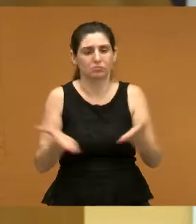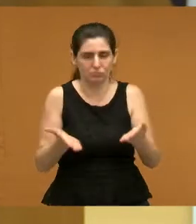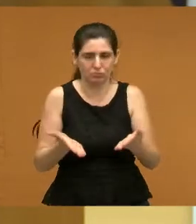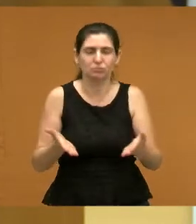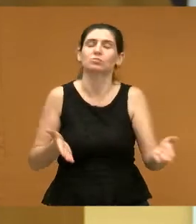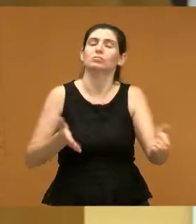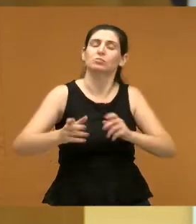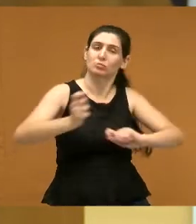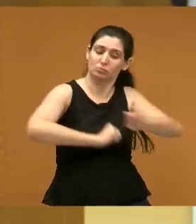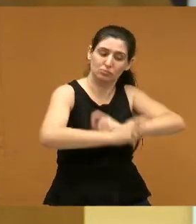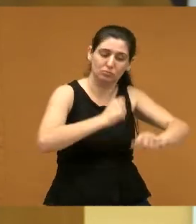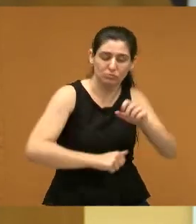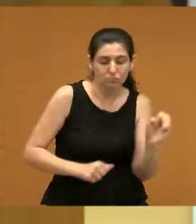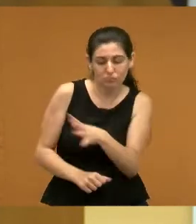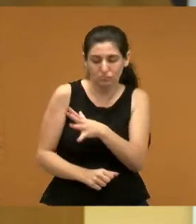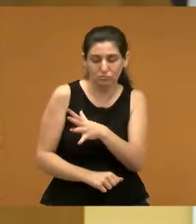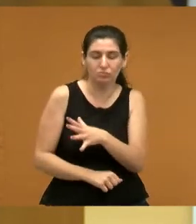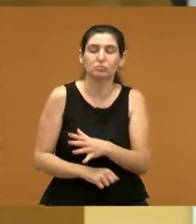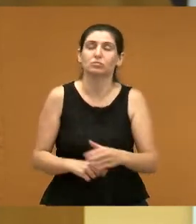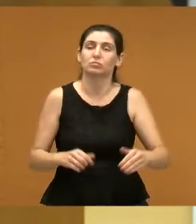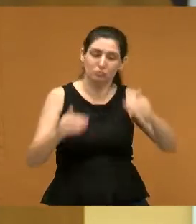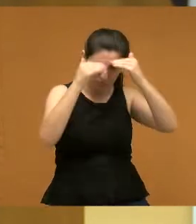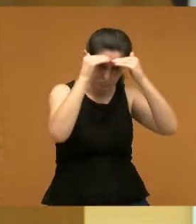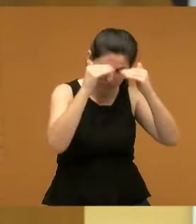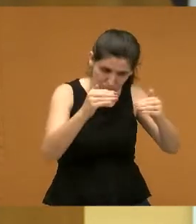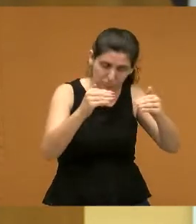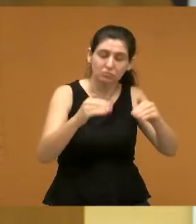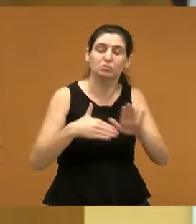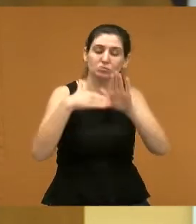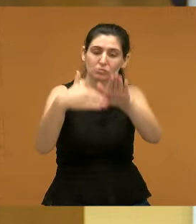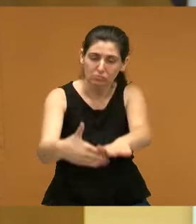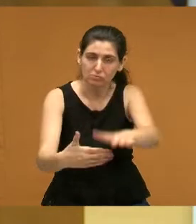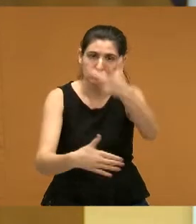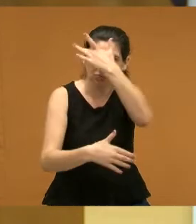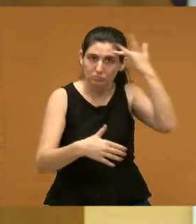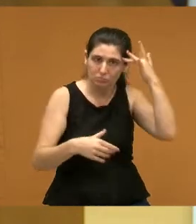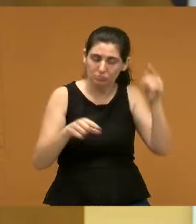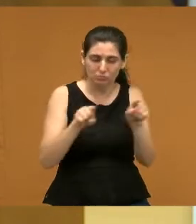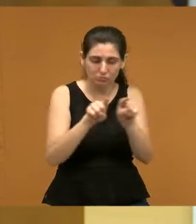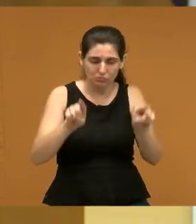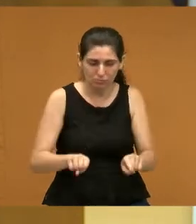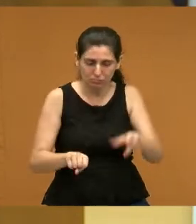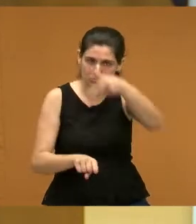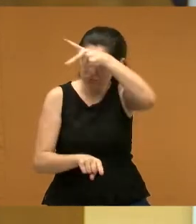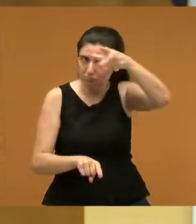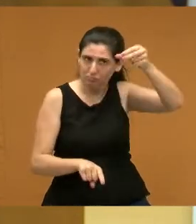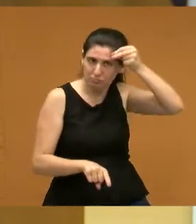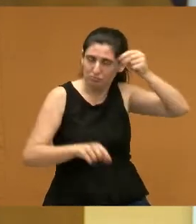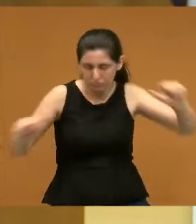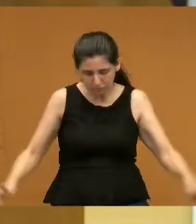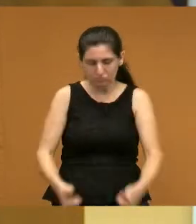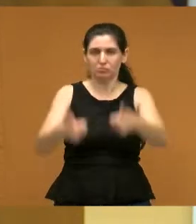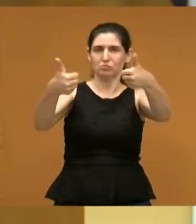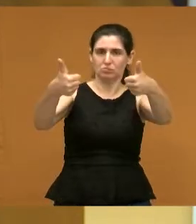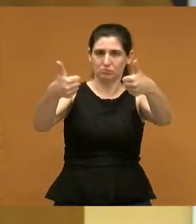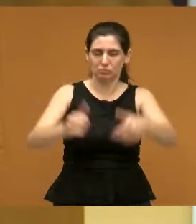o objetivo de valorizar o servidor de carreira e de realizar uma gestão eficiente.